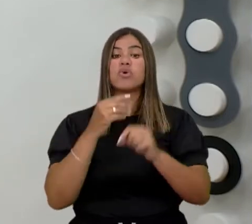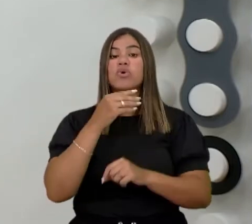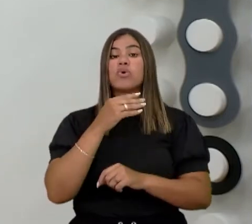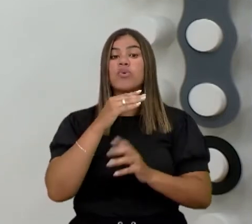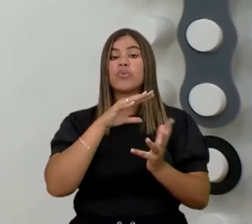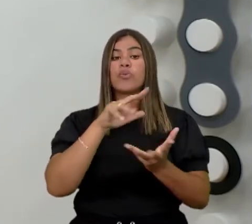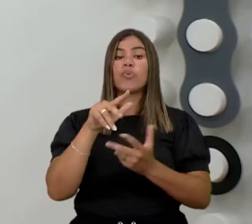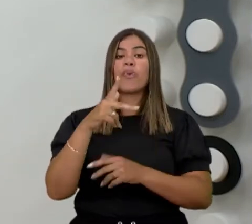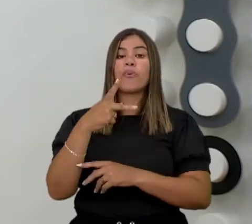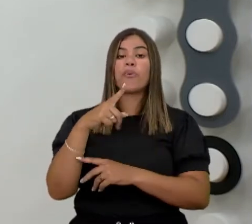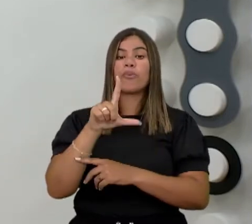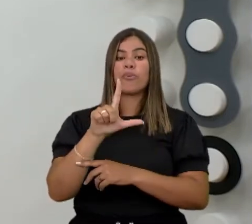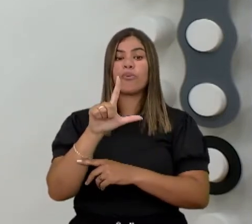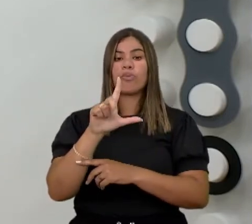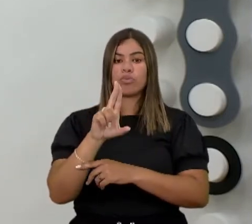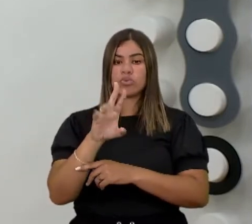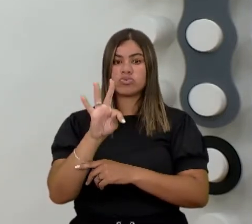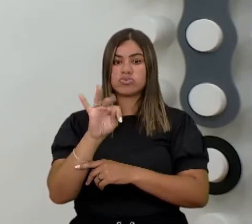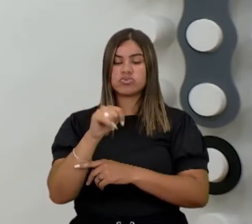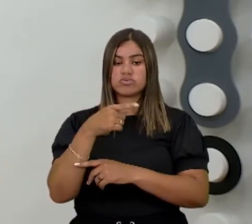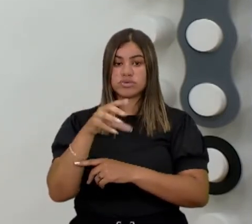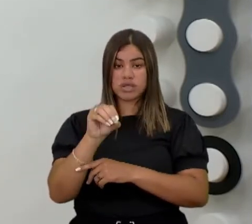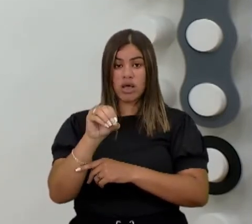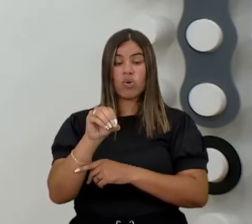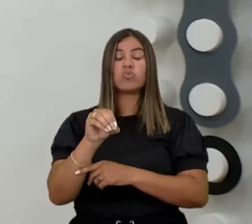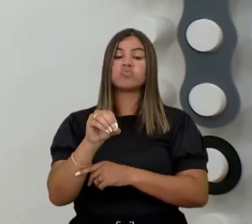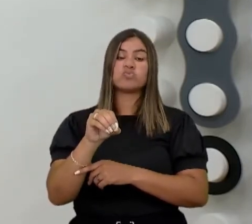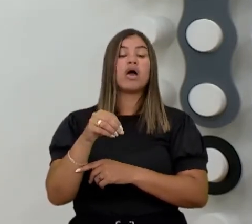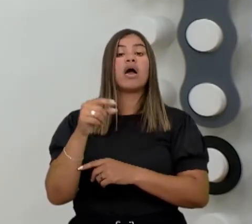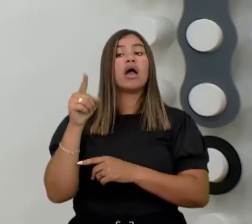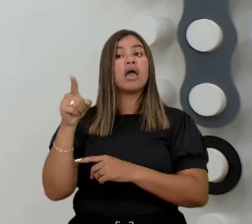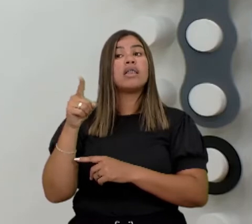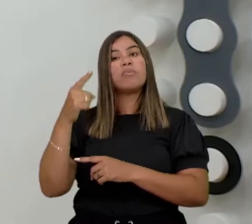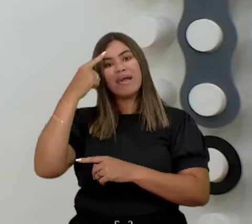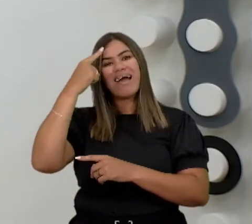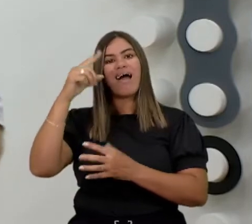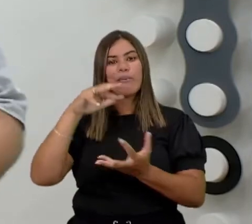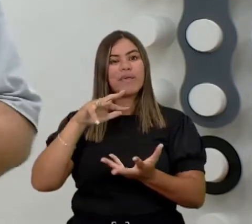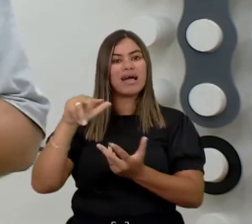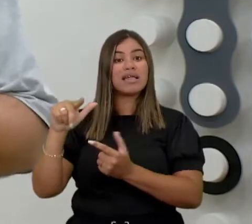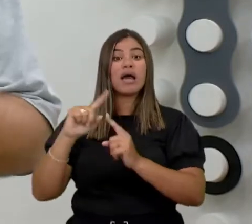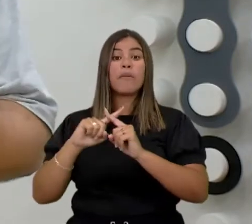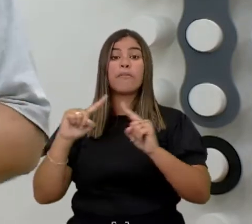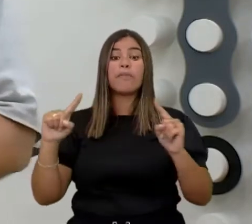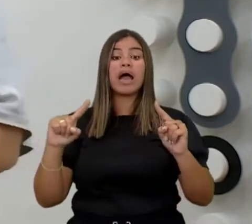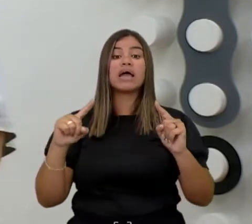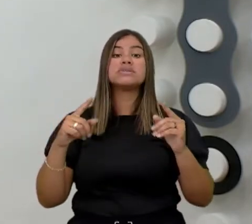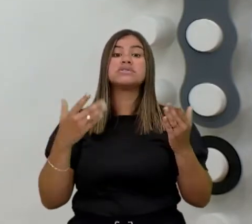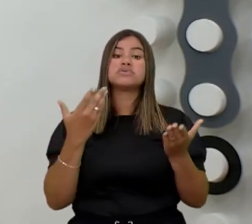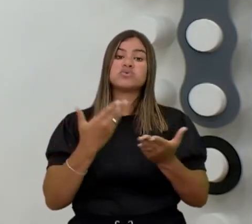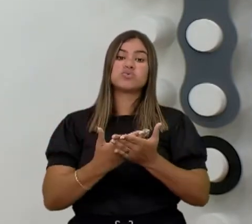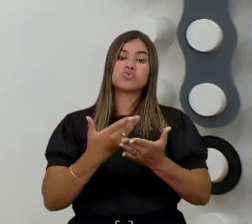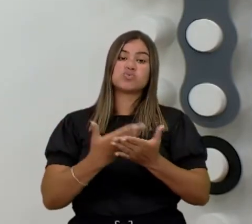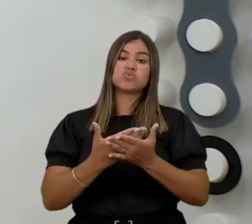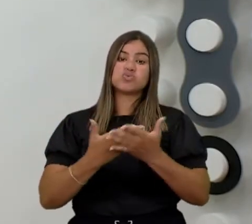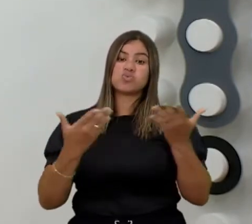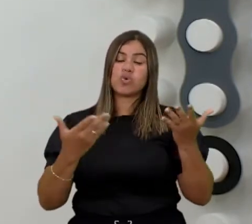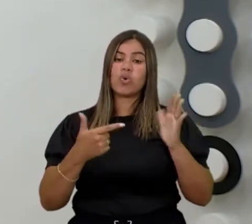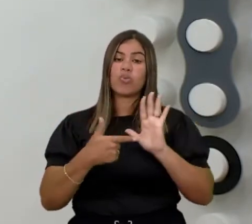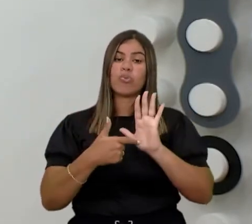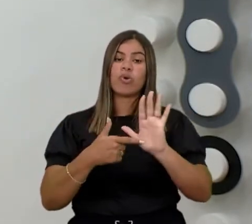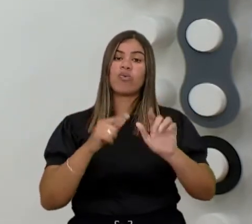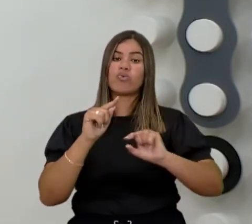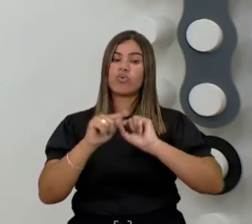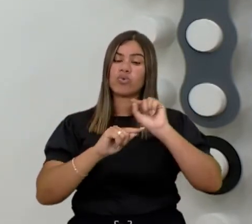Mas aí, né, com os estudos, você vê como, né, o avanço aí da tecnologia faz com que se mude, né, essas ideias aí de planeta